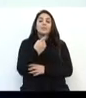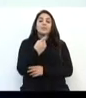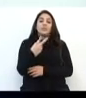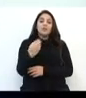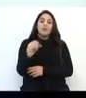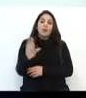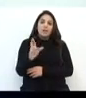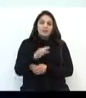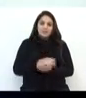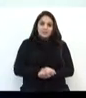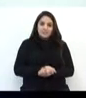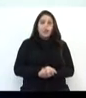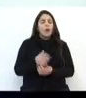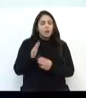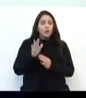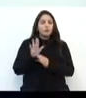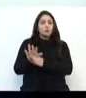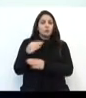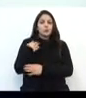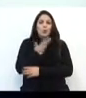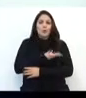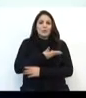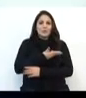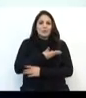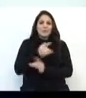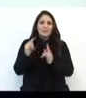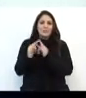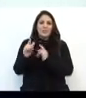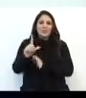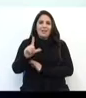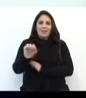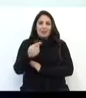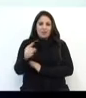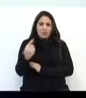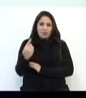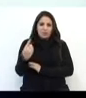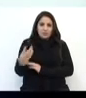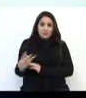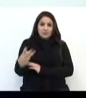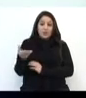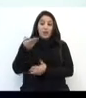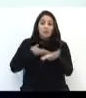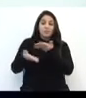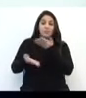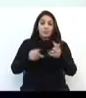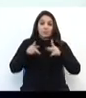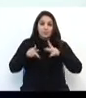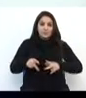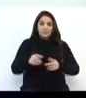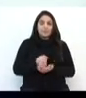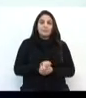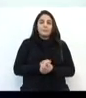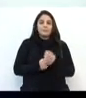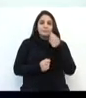né, ele nos ajuda integralmente a atender uma criança no